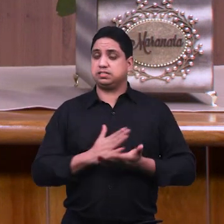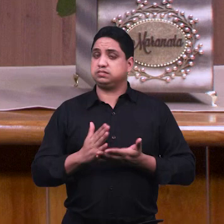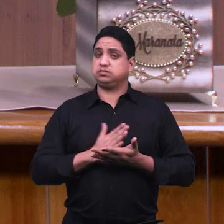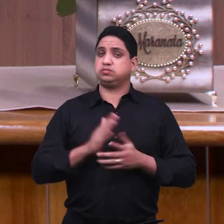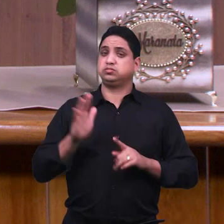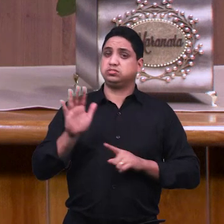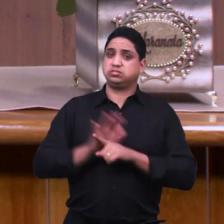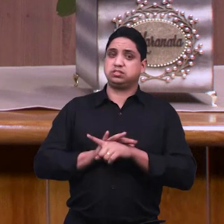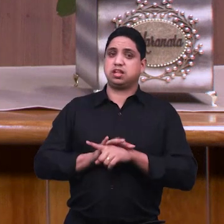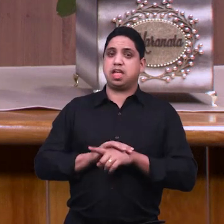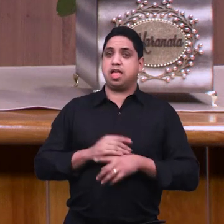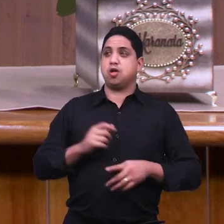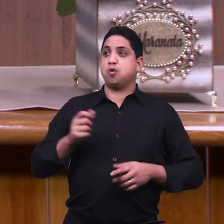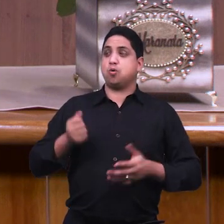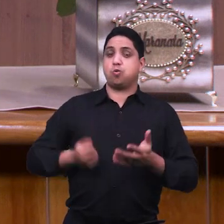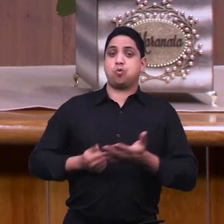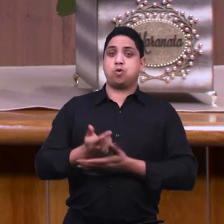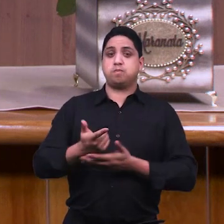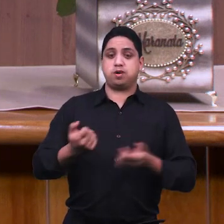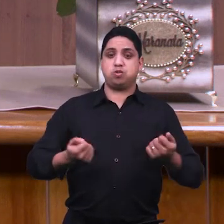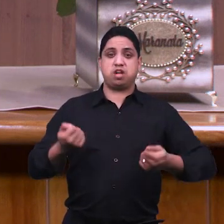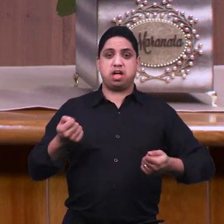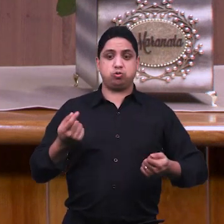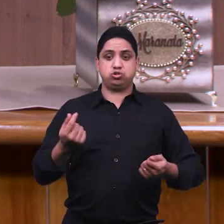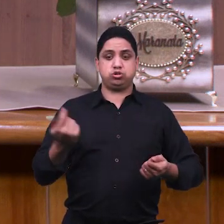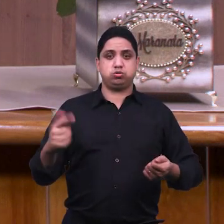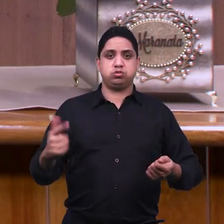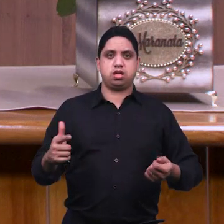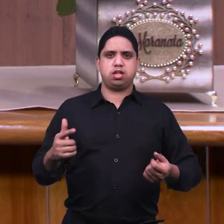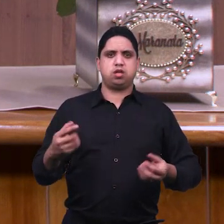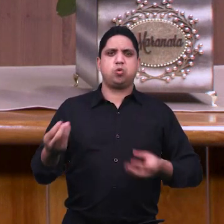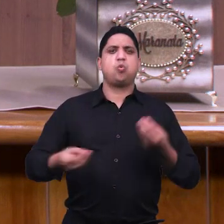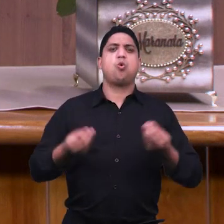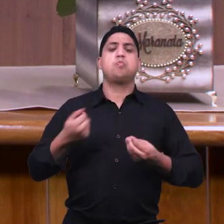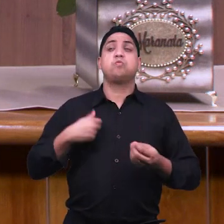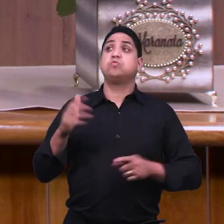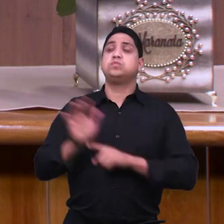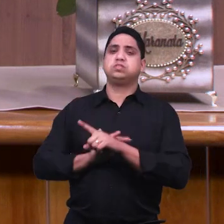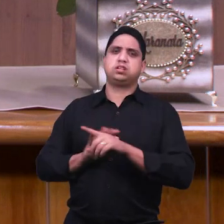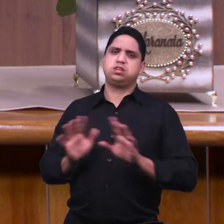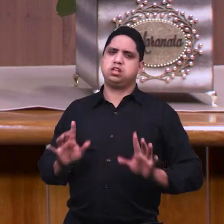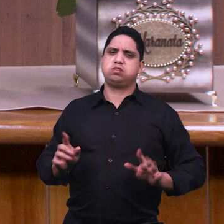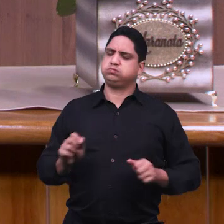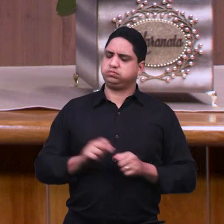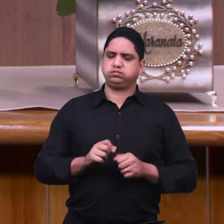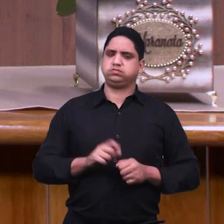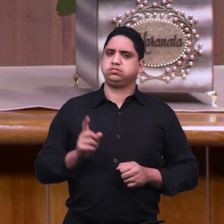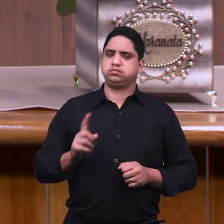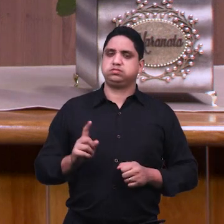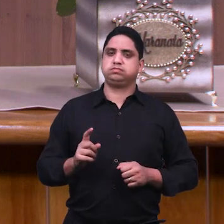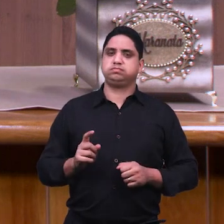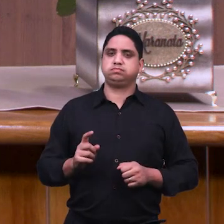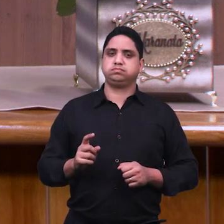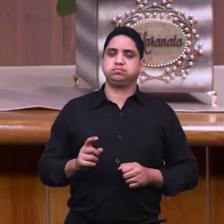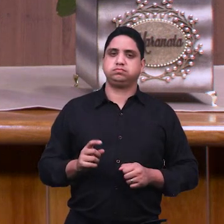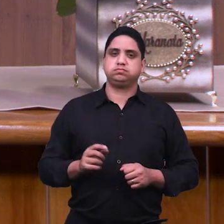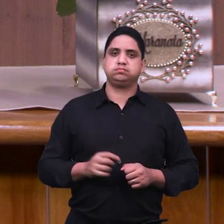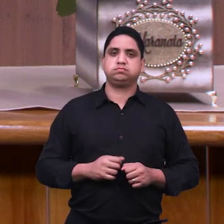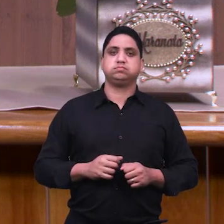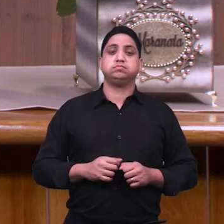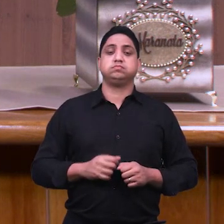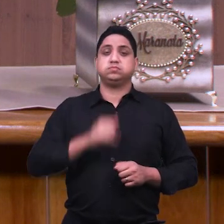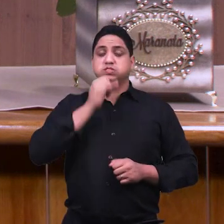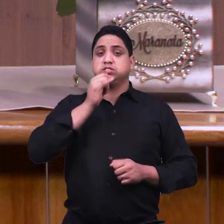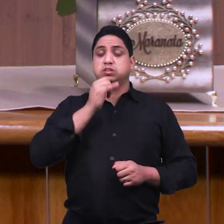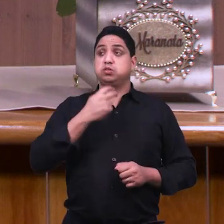uma coisa que ele não pode fazer. Vai consultar para comprar um carro. Não tem dinheiro para comprar um carro, por que vai consultar para comprar um carro? Então, não vai consultar. O irmão vai consultar uma coisa que ele